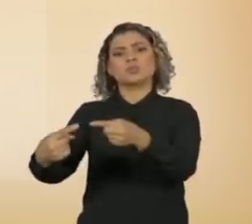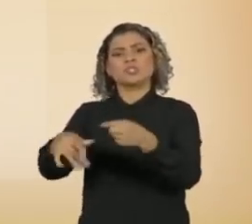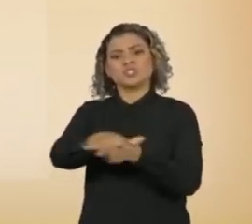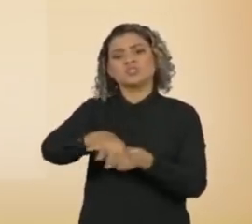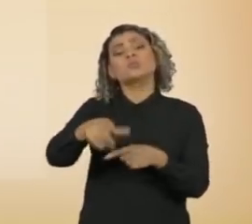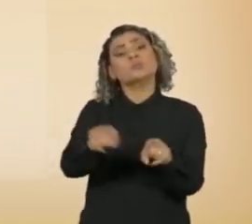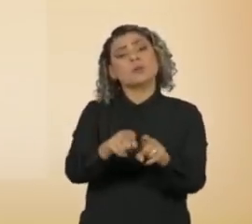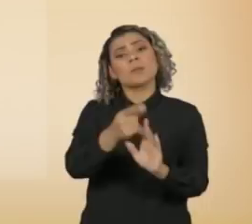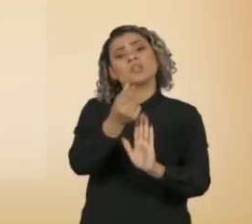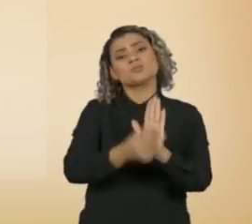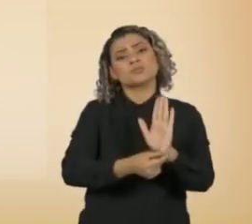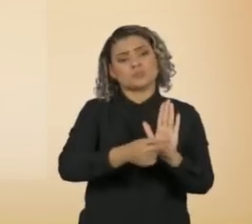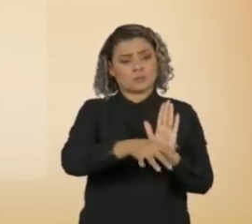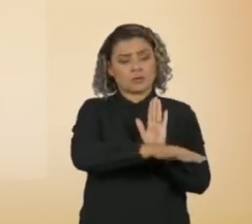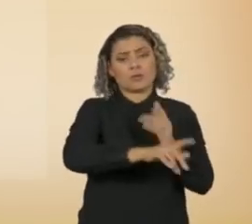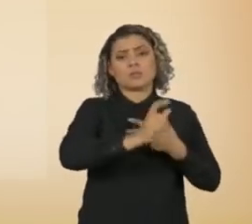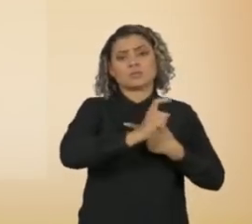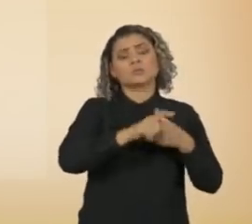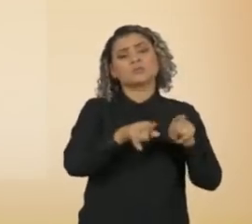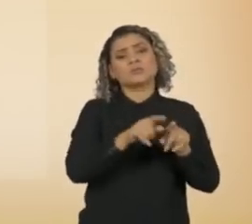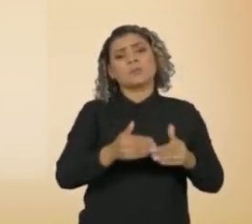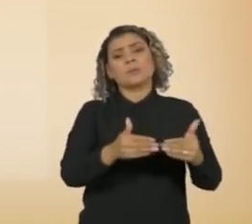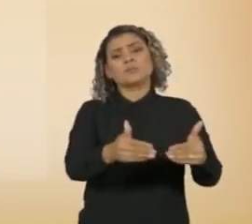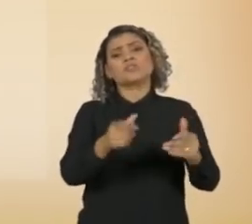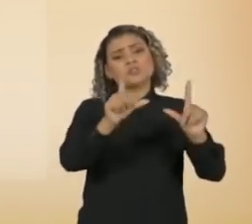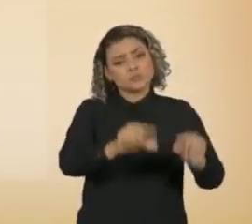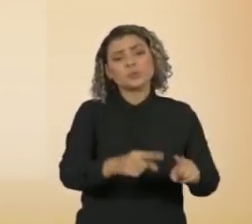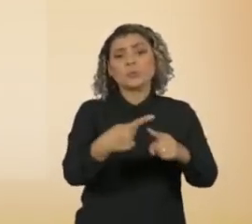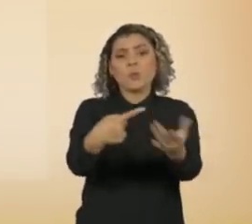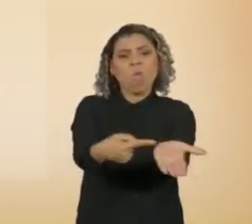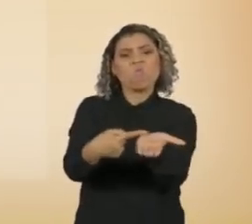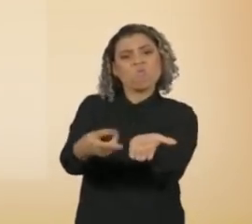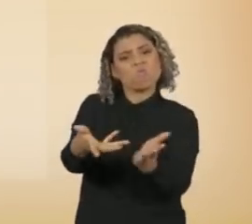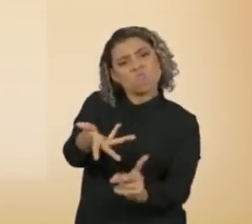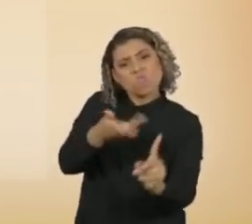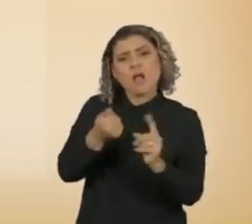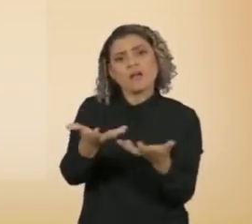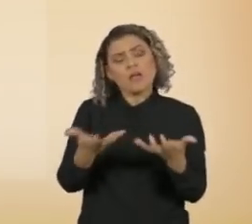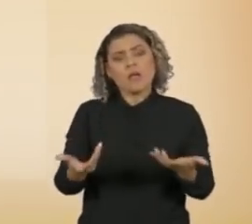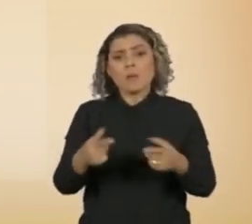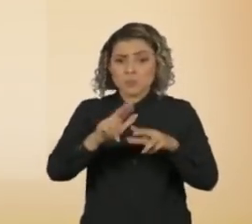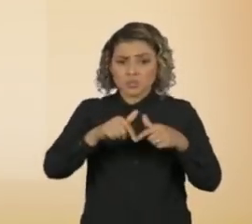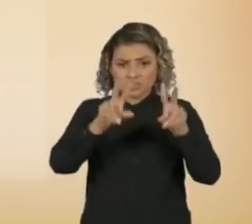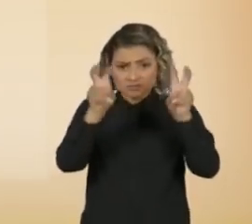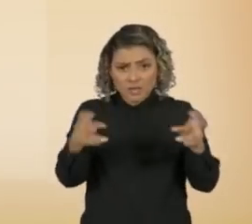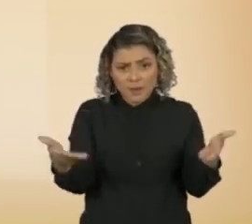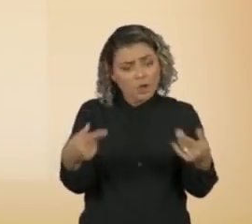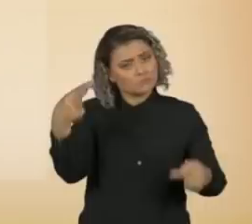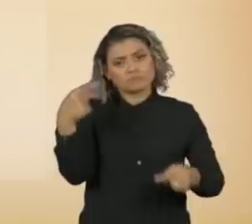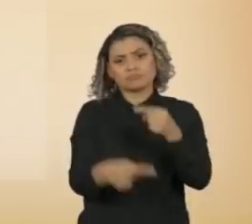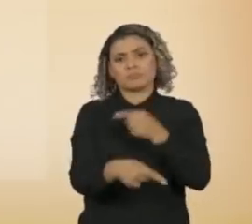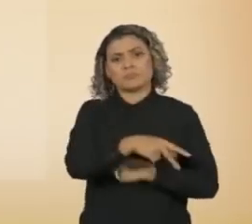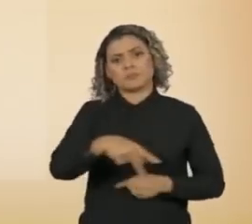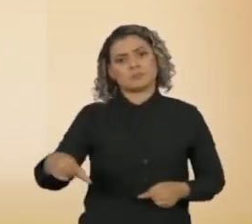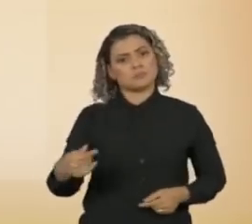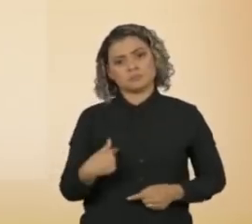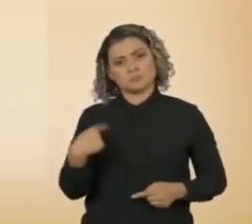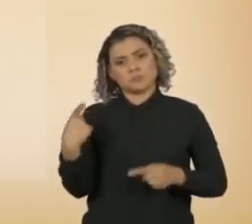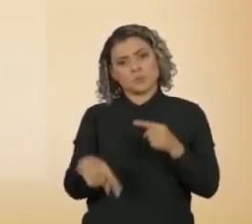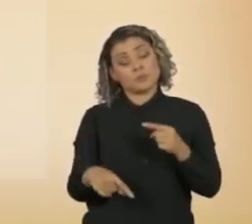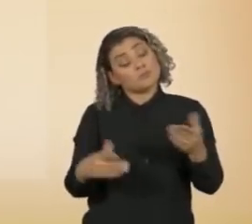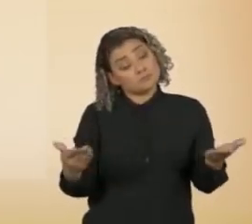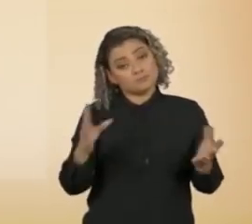o orçamento do Executivo e dos ministérios. E que a situação contraria o regime presidencialista.